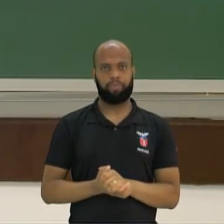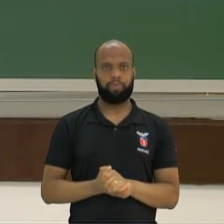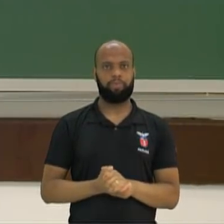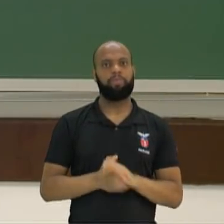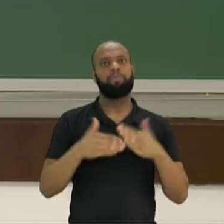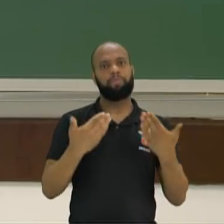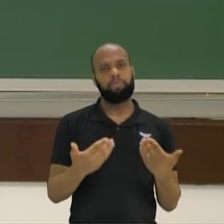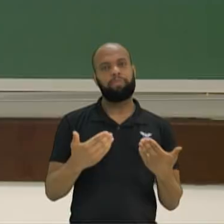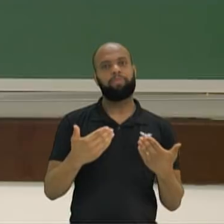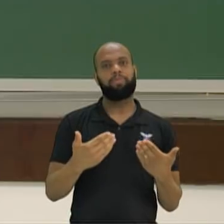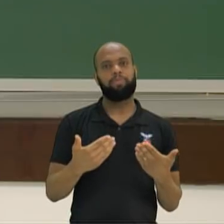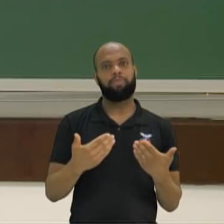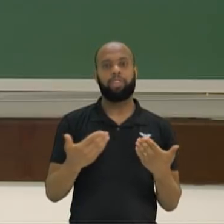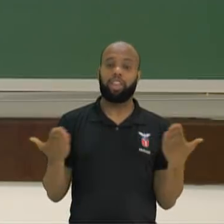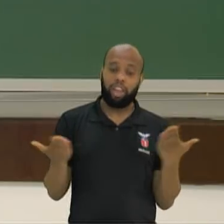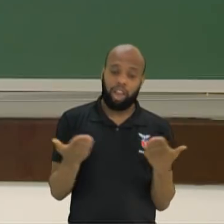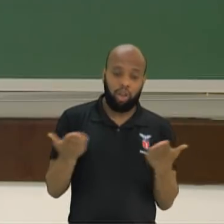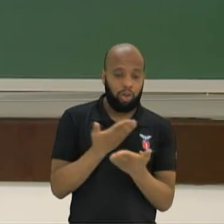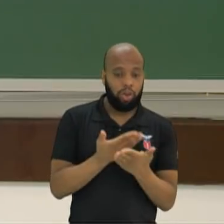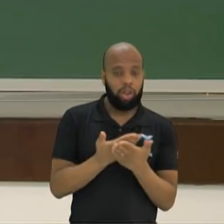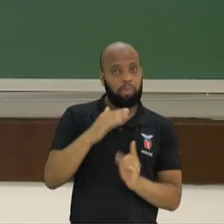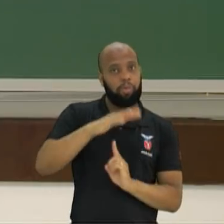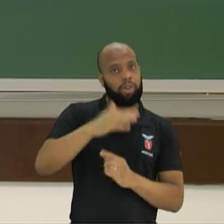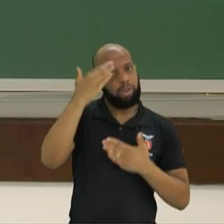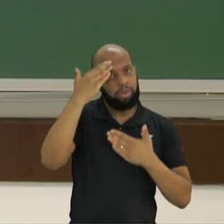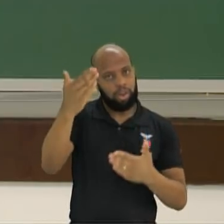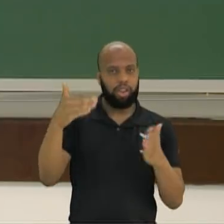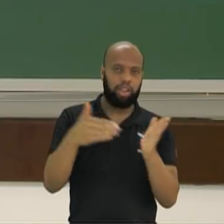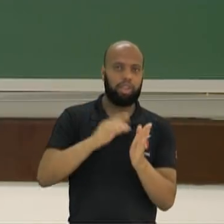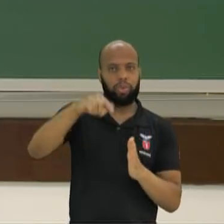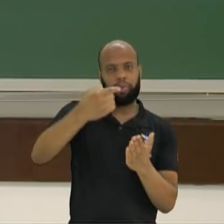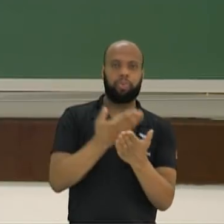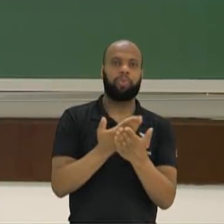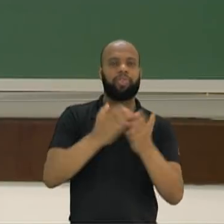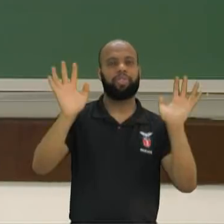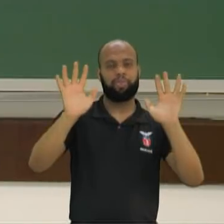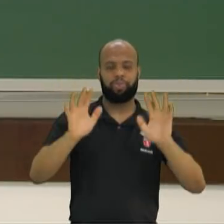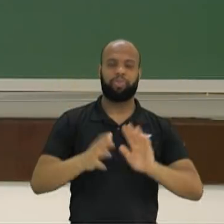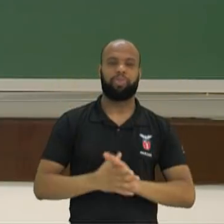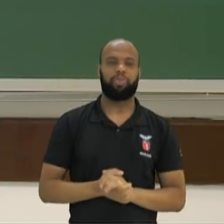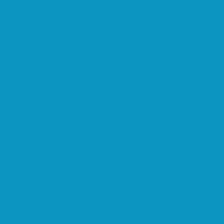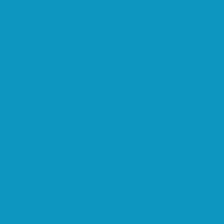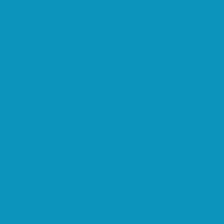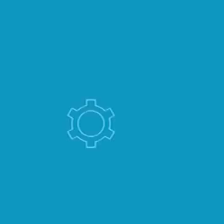Então, galera, essa foi mais uma aula Paraná. Muito obrigado. Até a próxima.